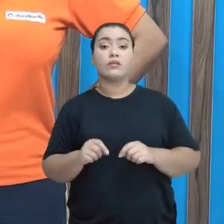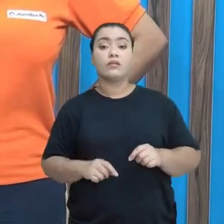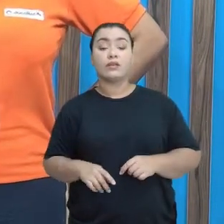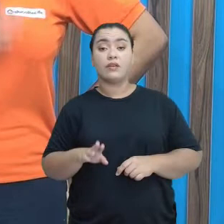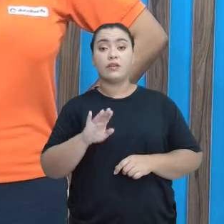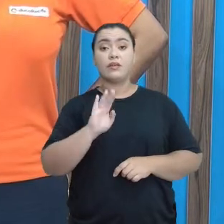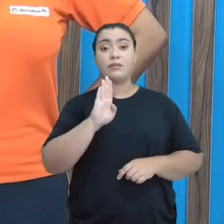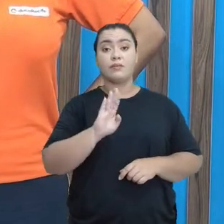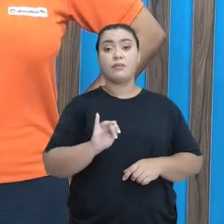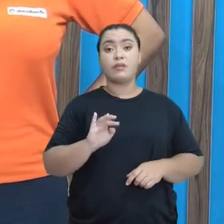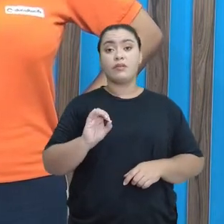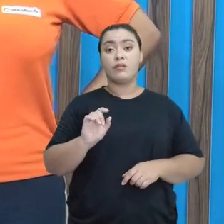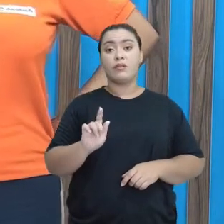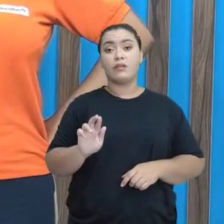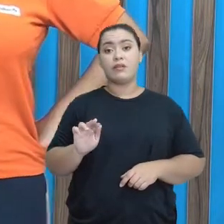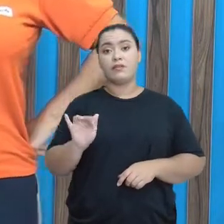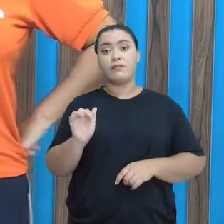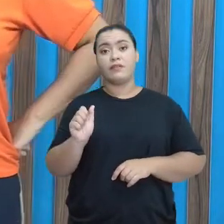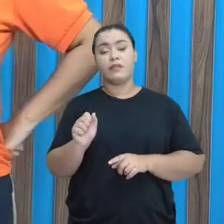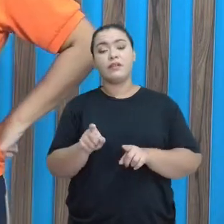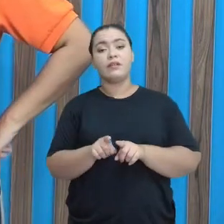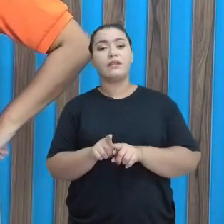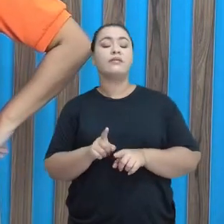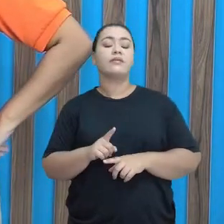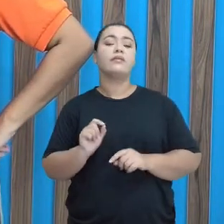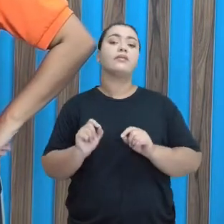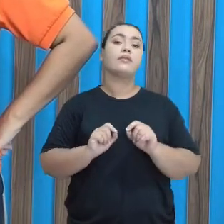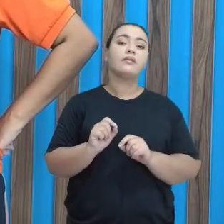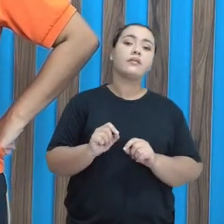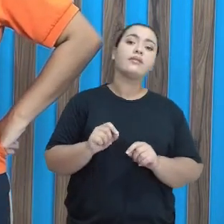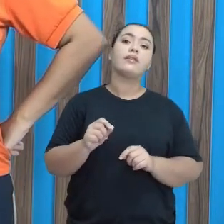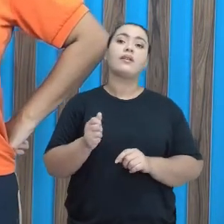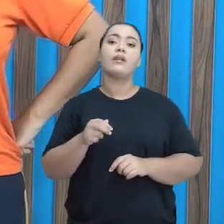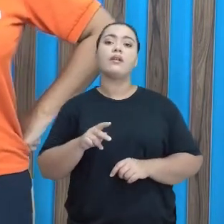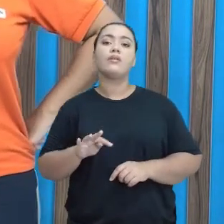autobiografia. Esses gêneros textuais, né, que a gente acaba vendo